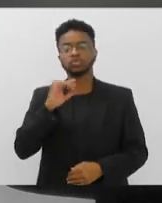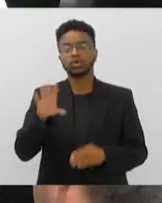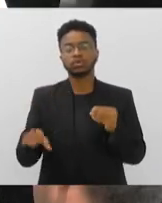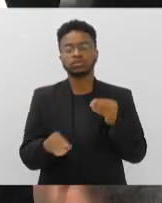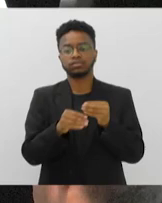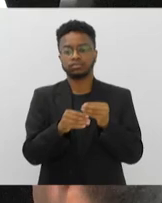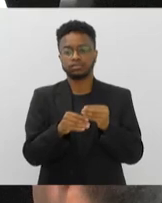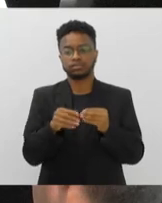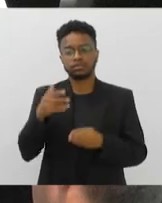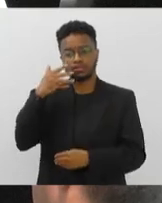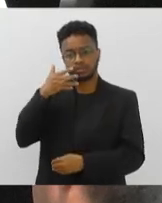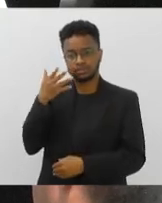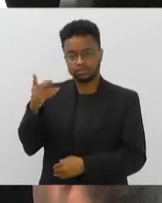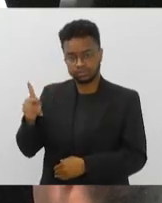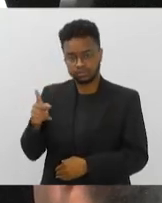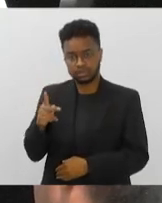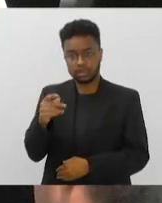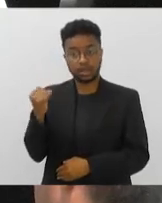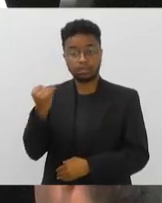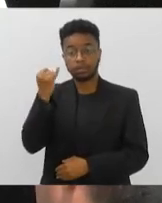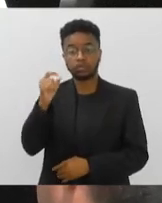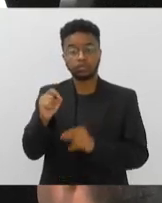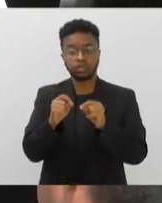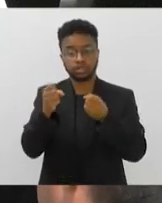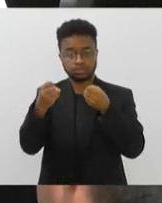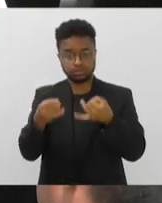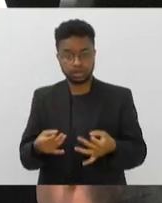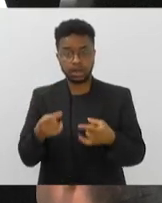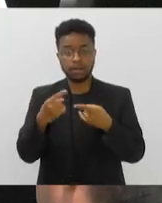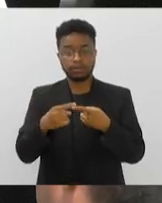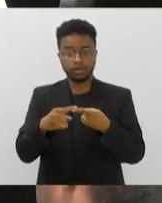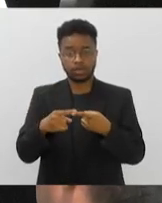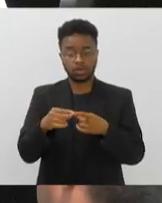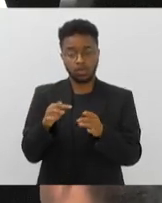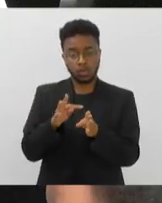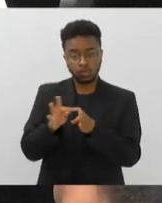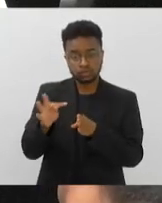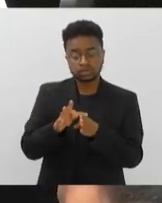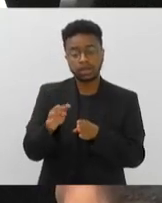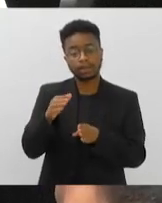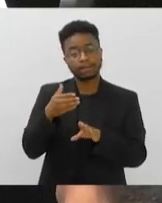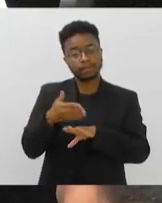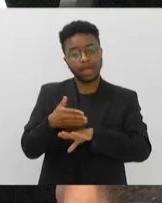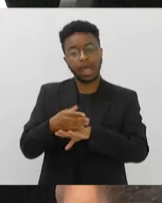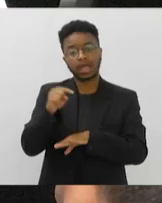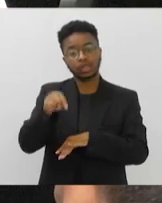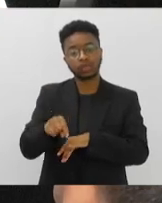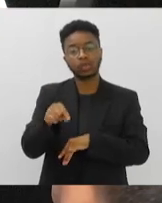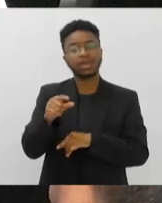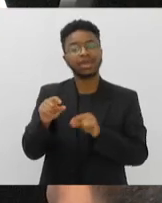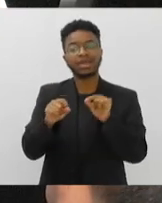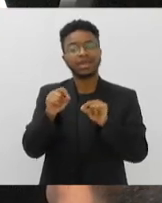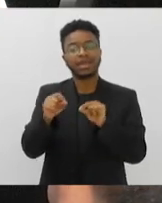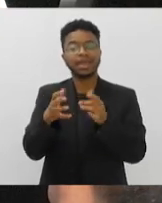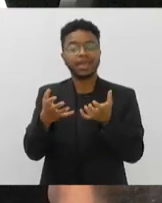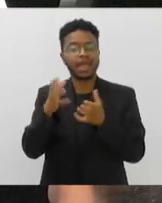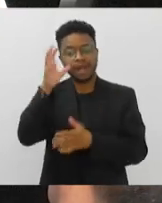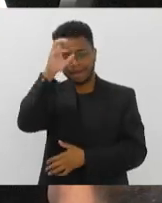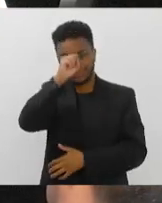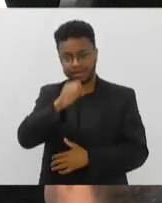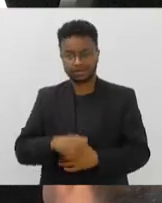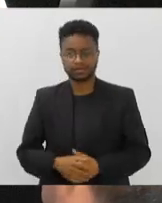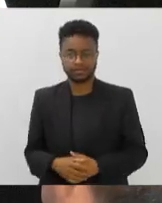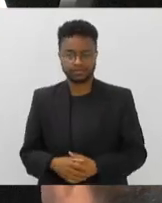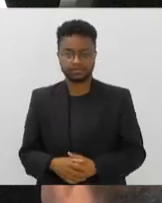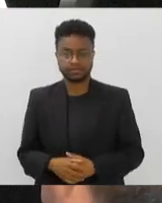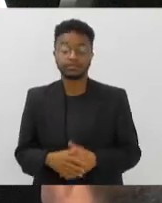do Sérgio acho que é importante fazer um disclaimer porque quem tá aqui o conselheiro que tá aqui é porque quer aprender exatamente a gente aqui tá aprendendo